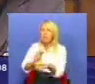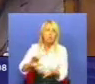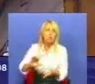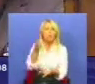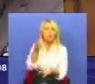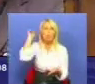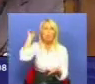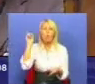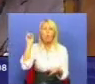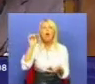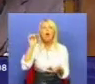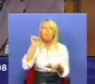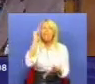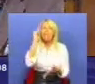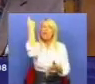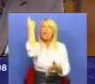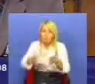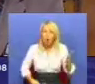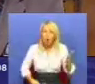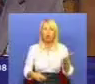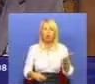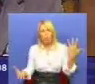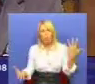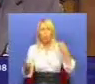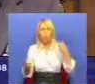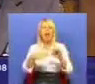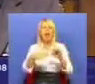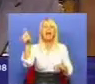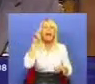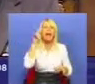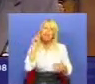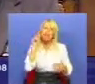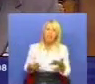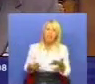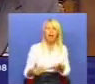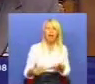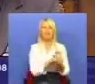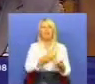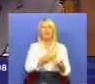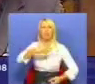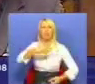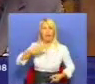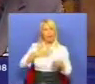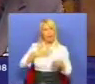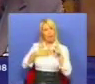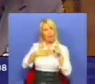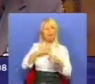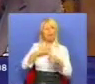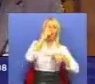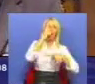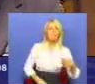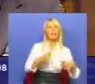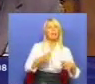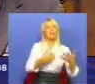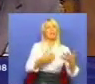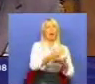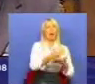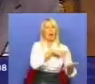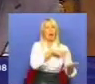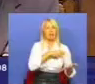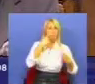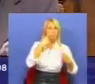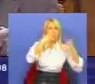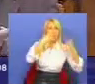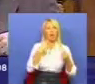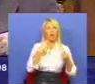um imposto afetado à garantia da rentabilidade de uma empresa, metade de capitais públicos, metade de capitais